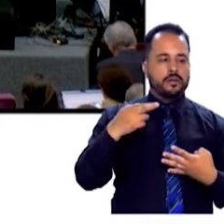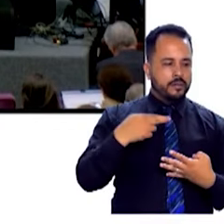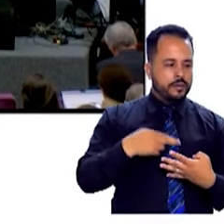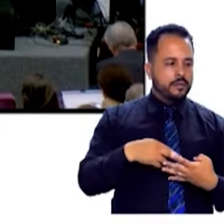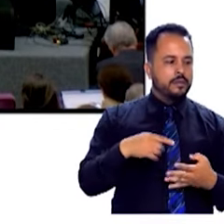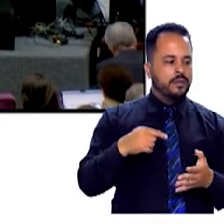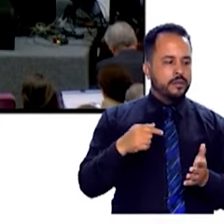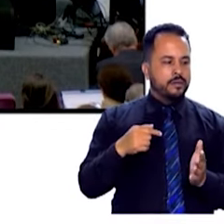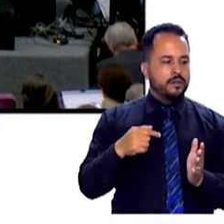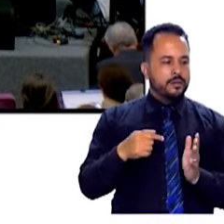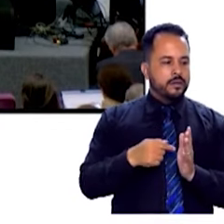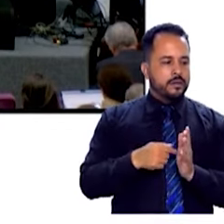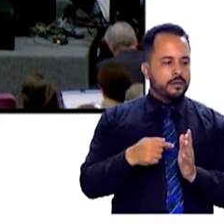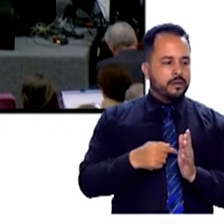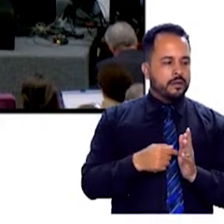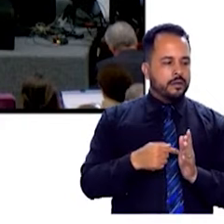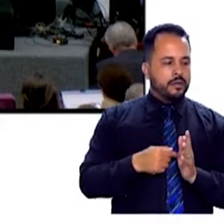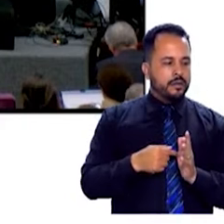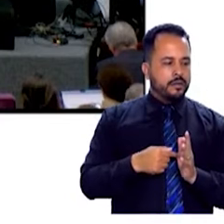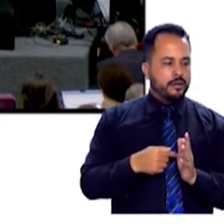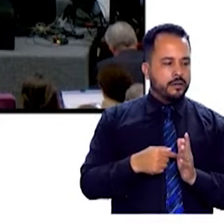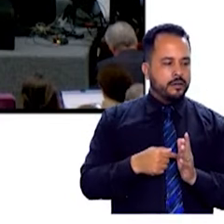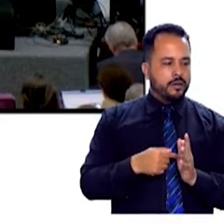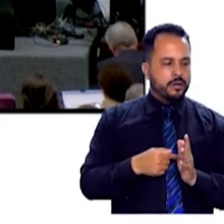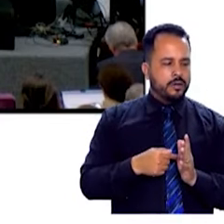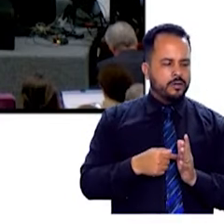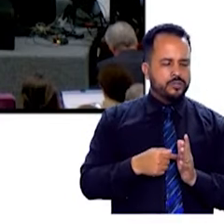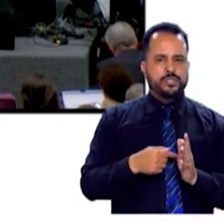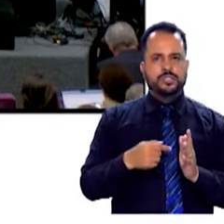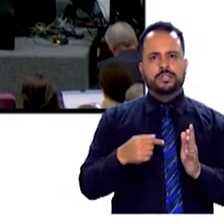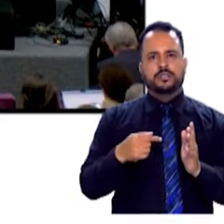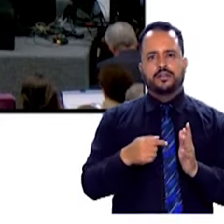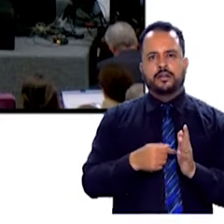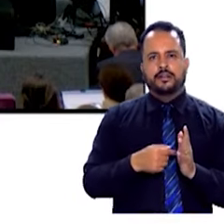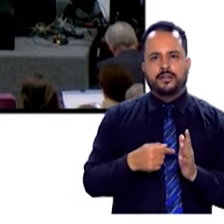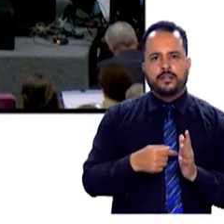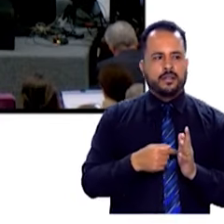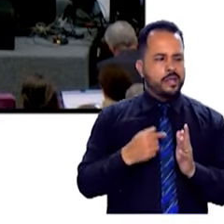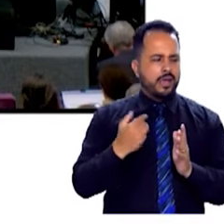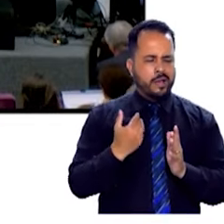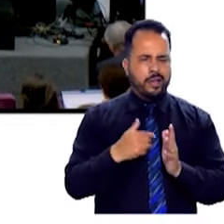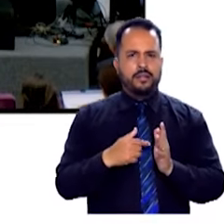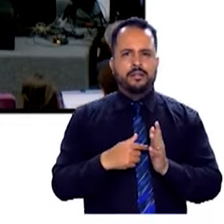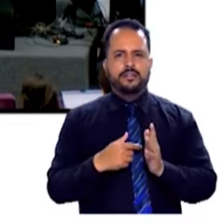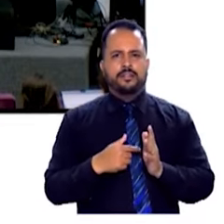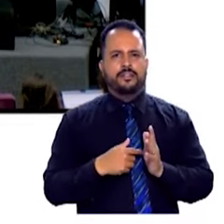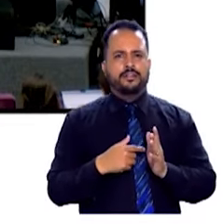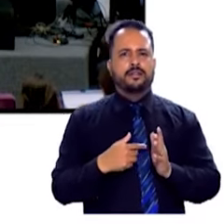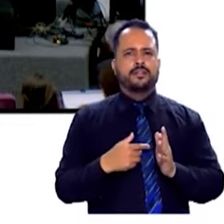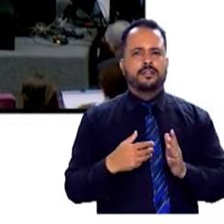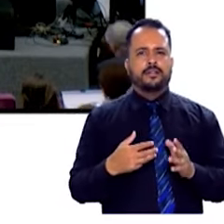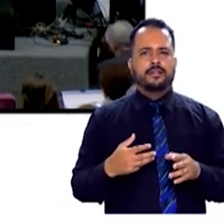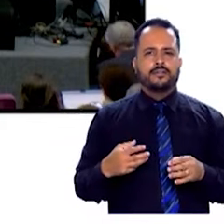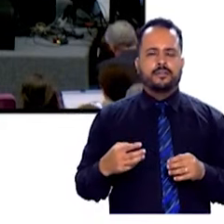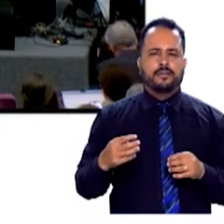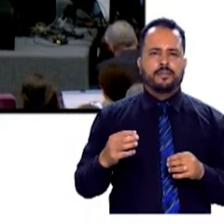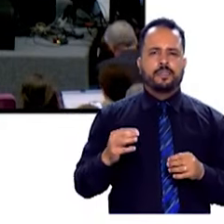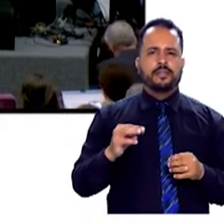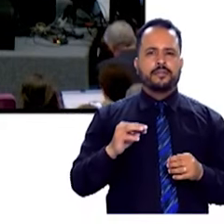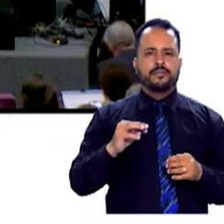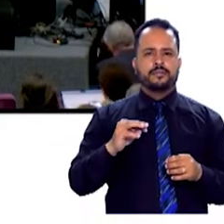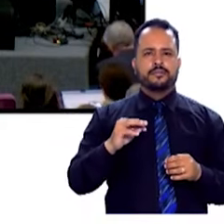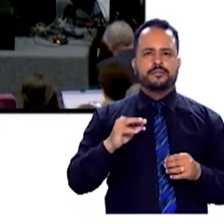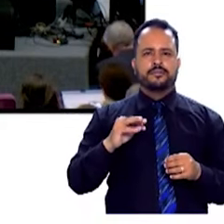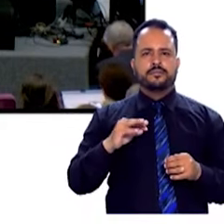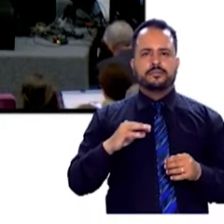Ele tem de eh ele só É admitido eh se ele e e tratar de uma questão de general Public interest